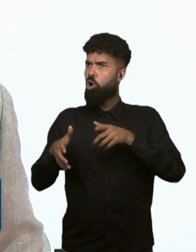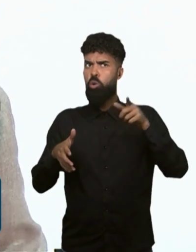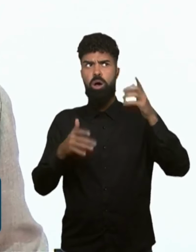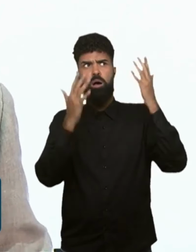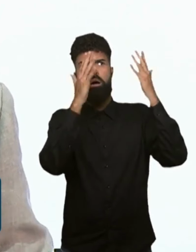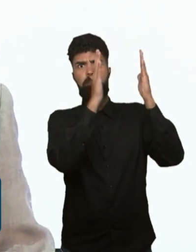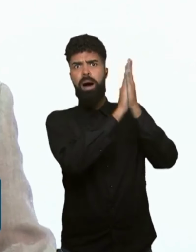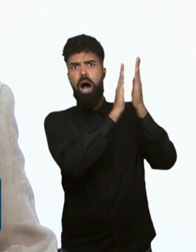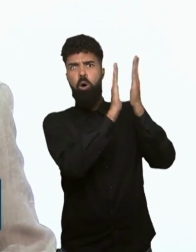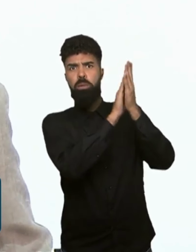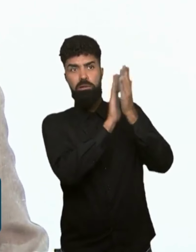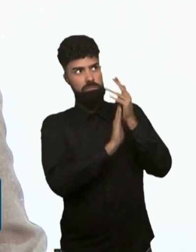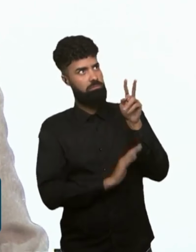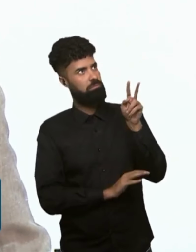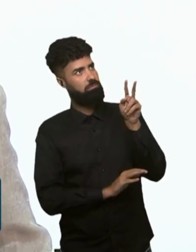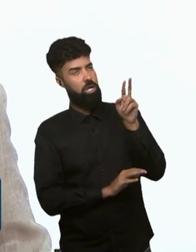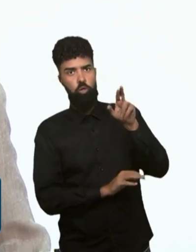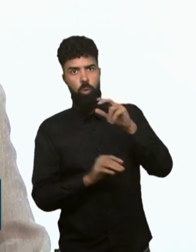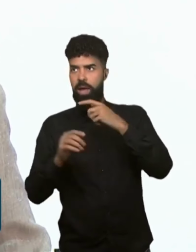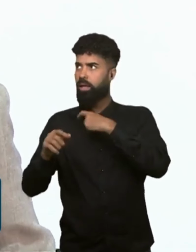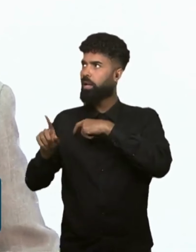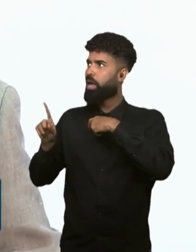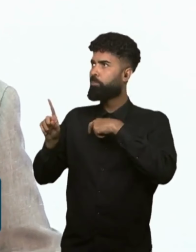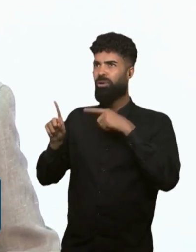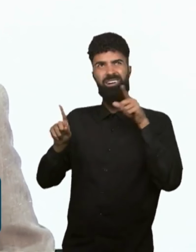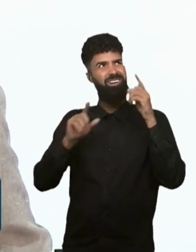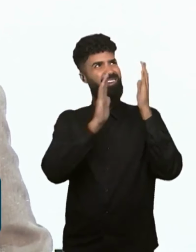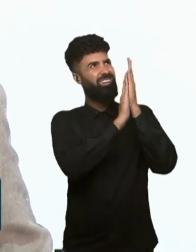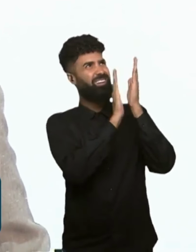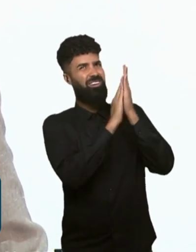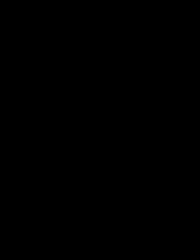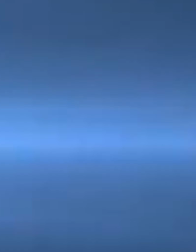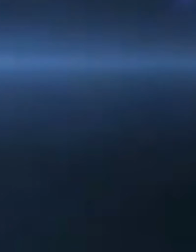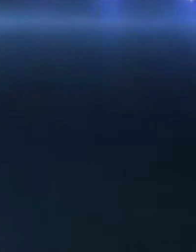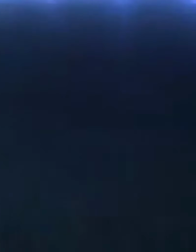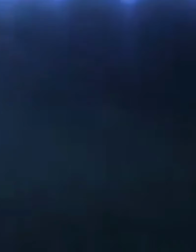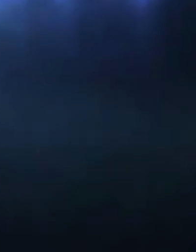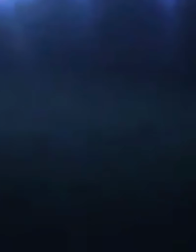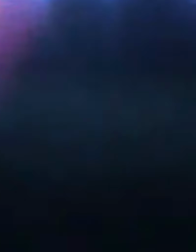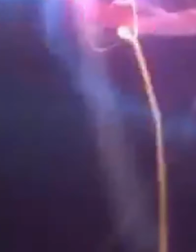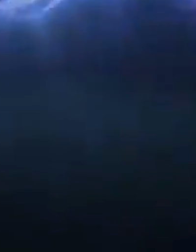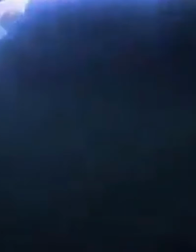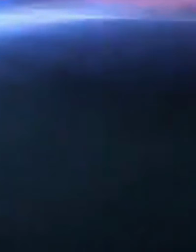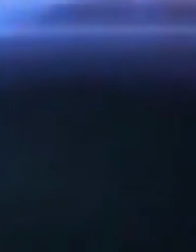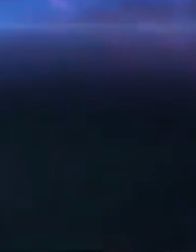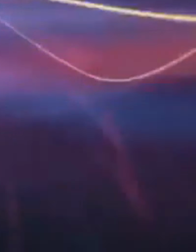isso aconteceu em alguns estádios e eu tenho que ficar orgulhoso de...